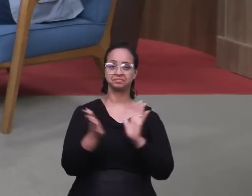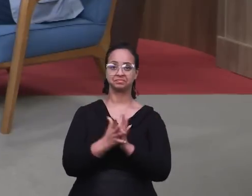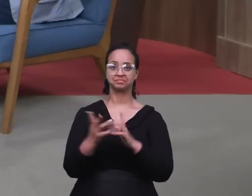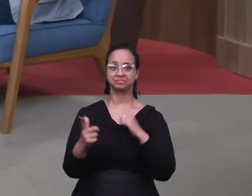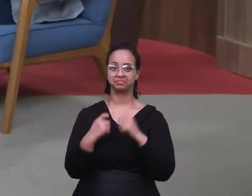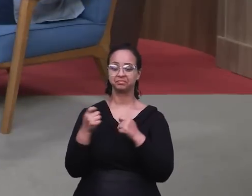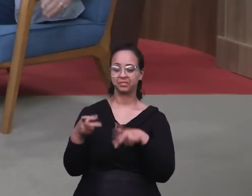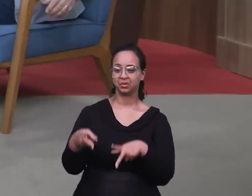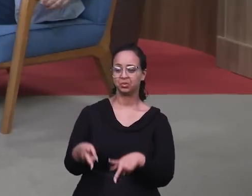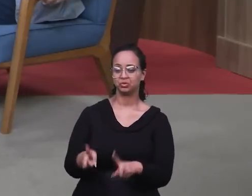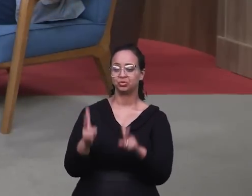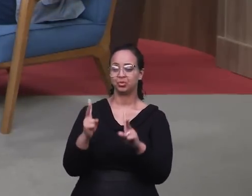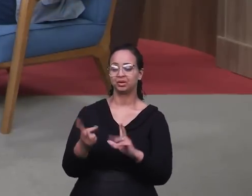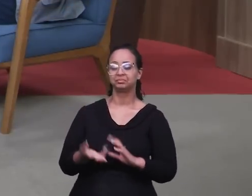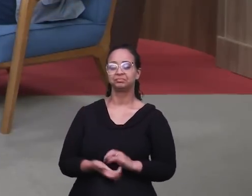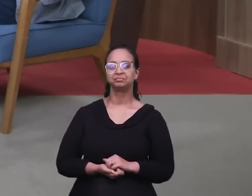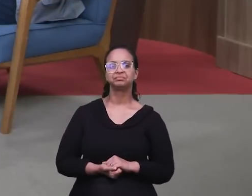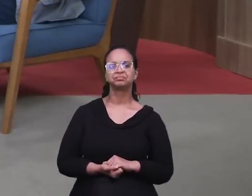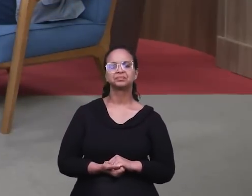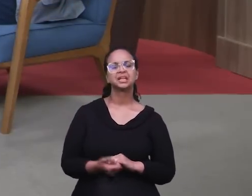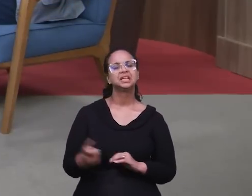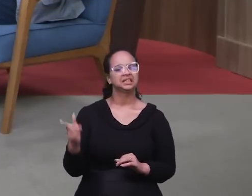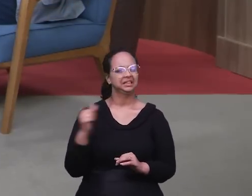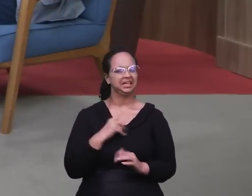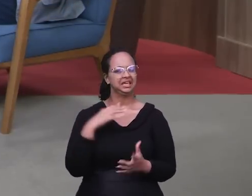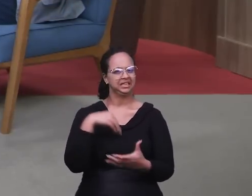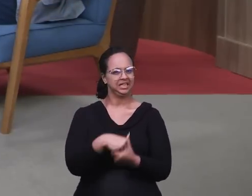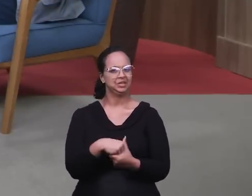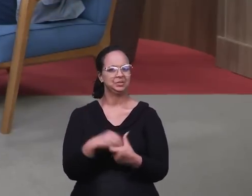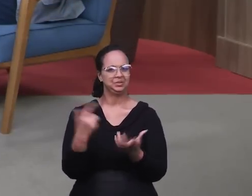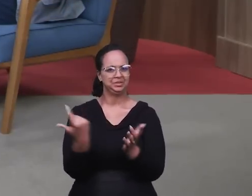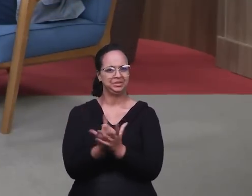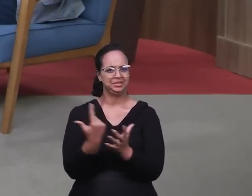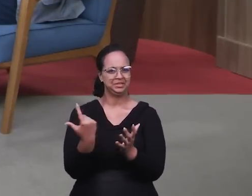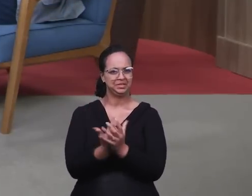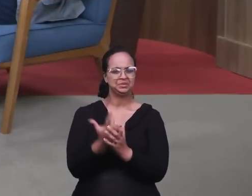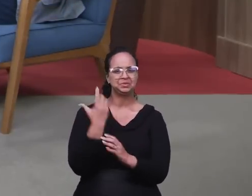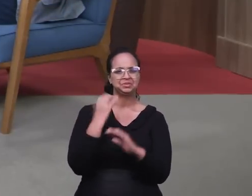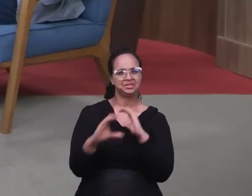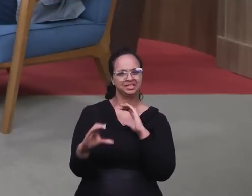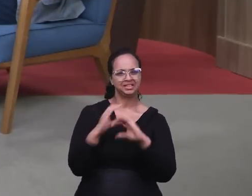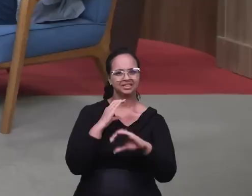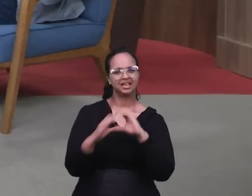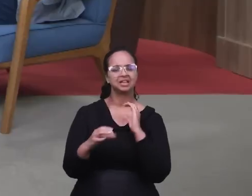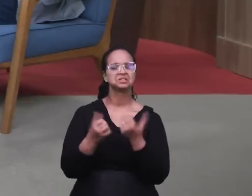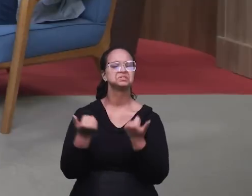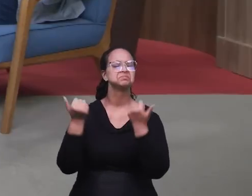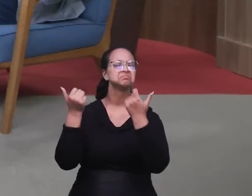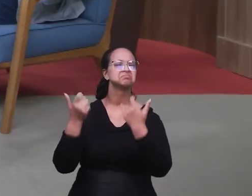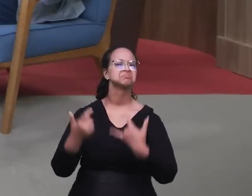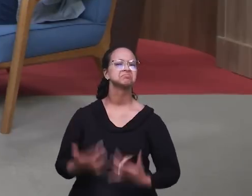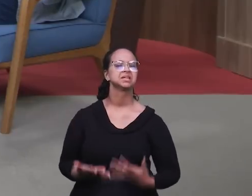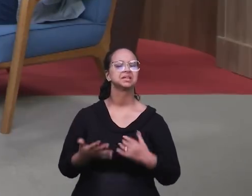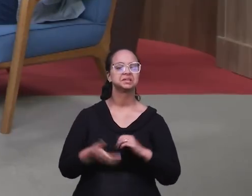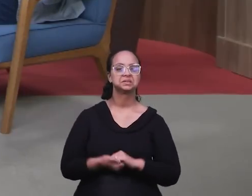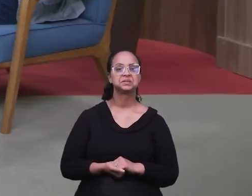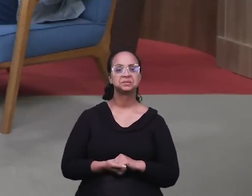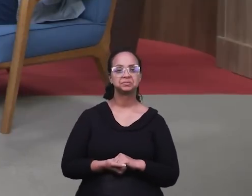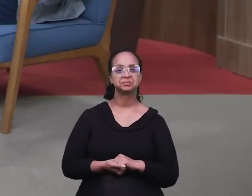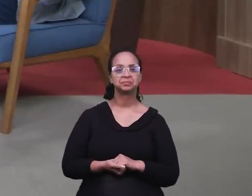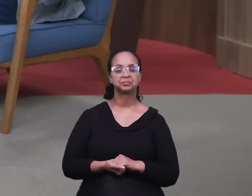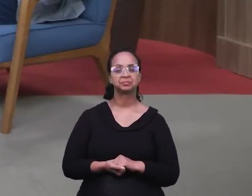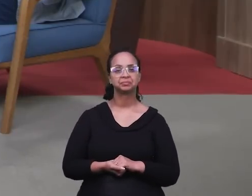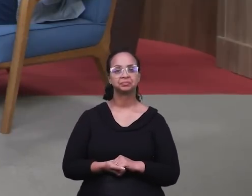Bom, vamos seguir aqui, Daniel. Há uma expressão no livro de Cantares que é